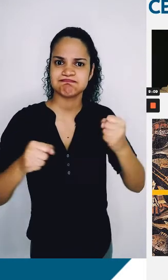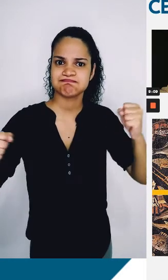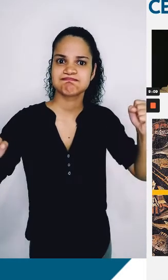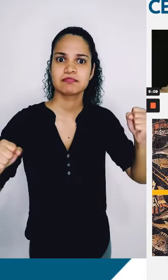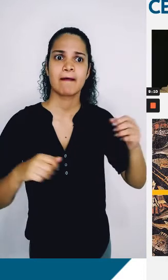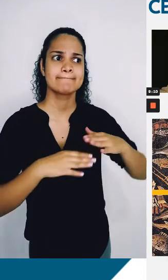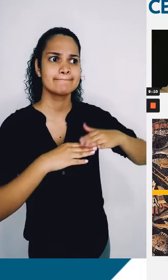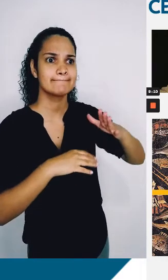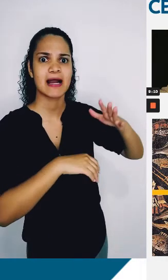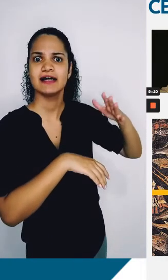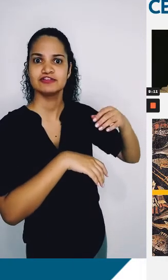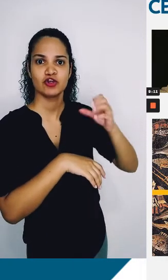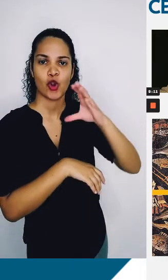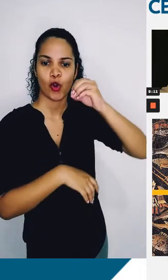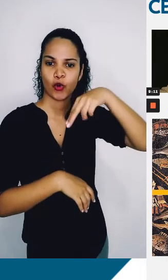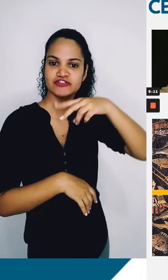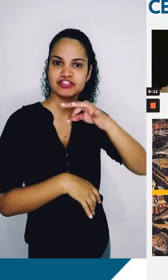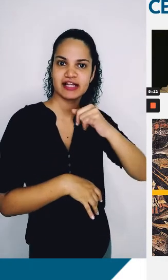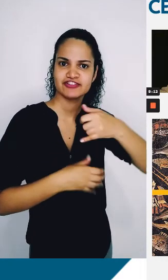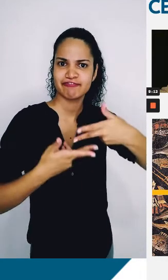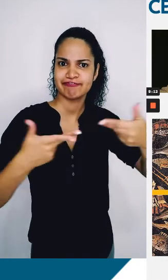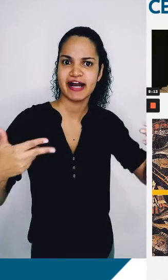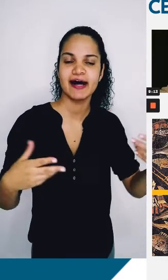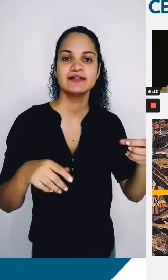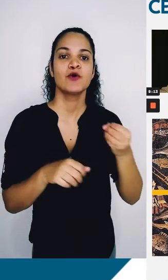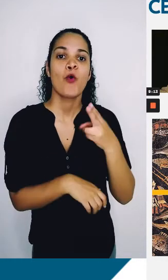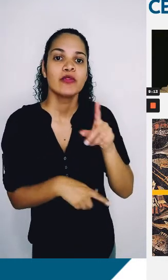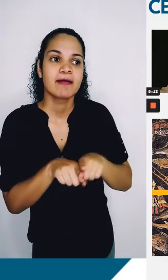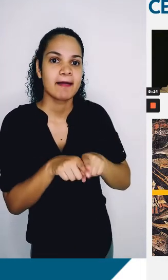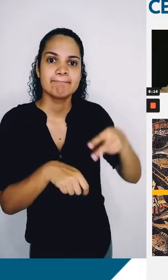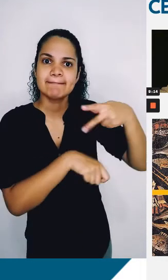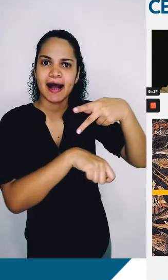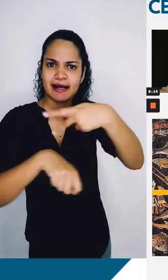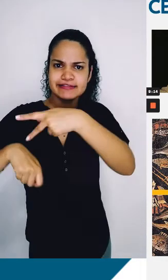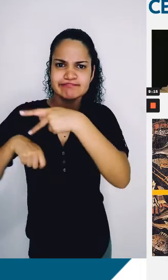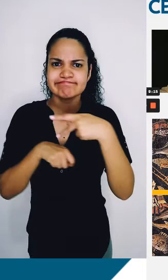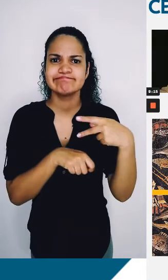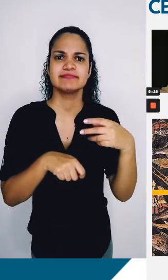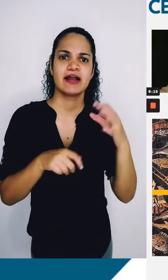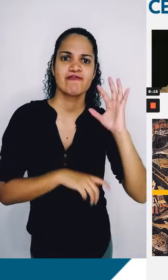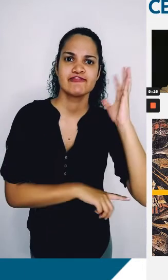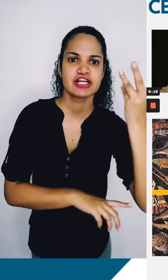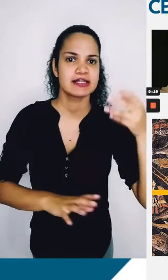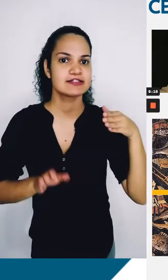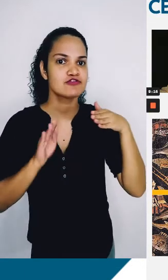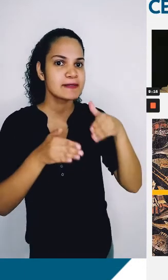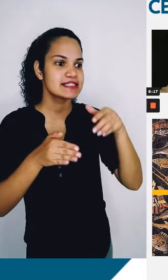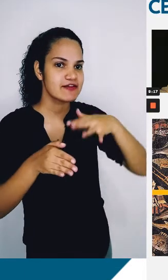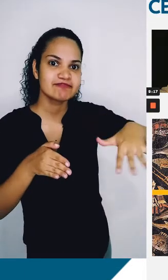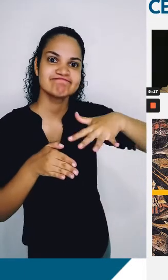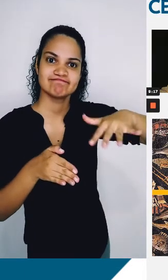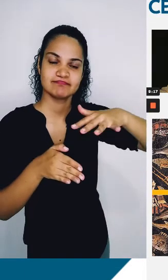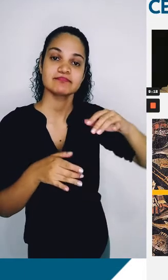vezes que englobam mais de um continente ou diversos países compostos por uma vegetação específica,